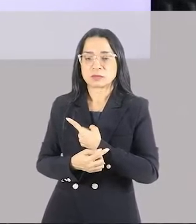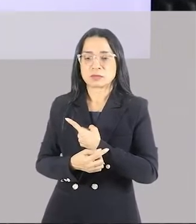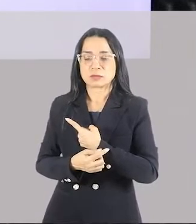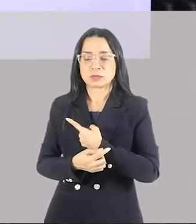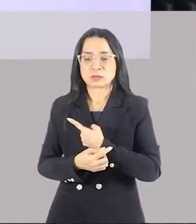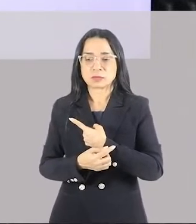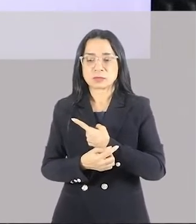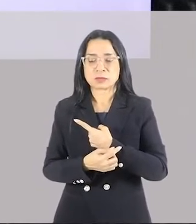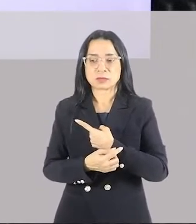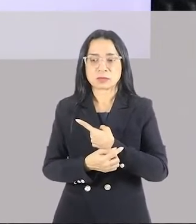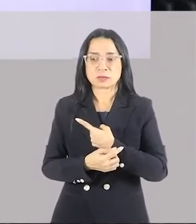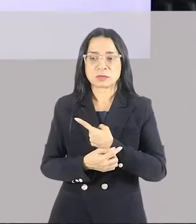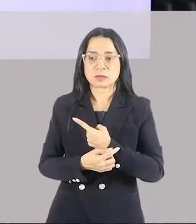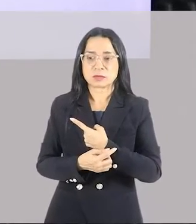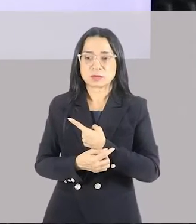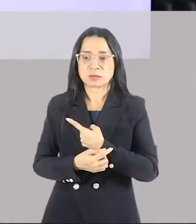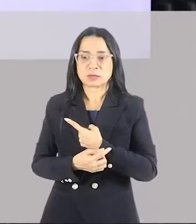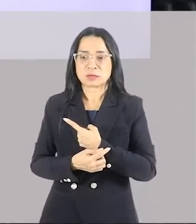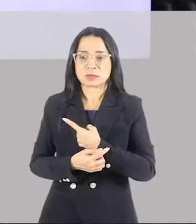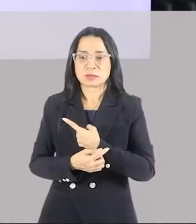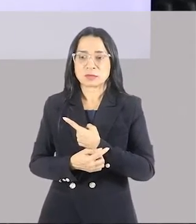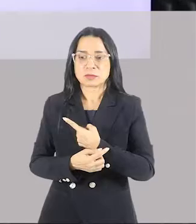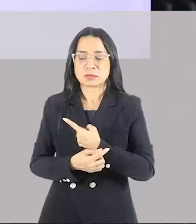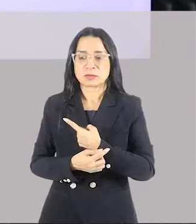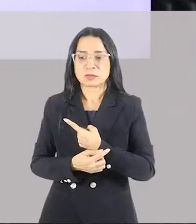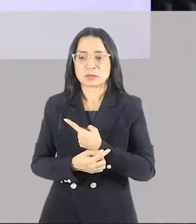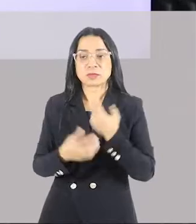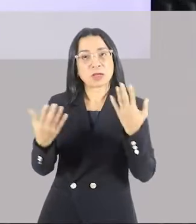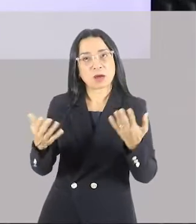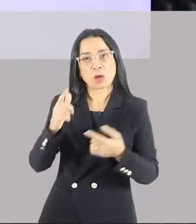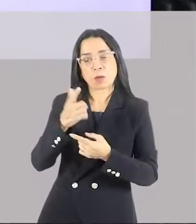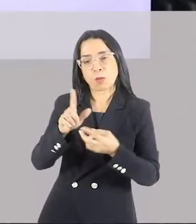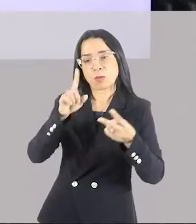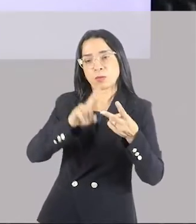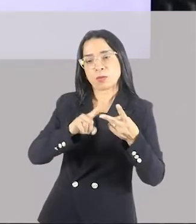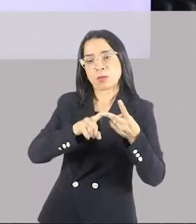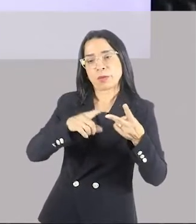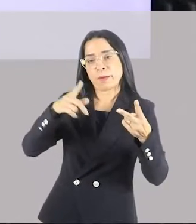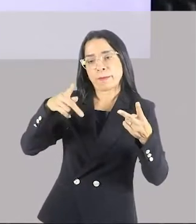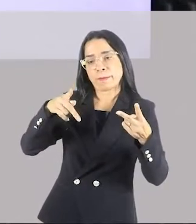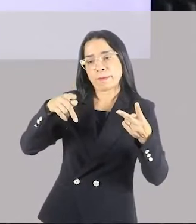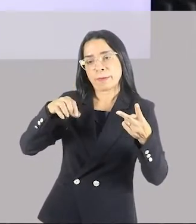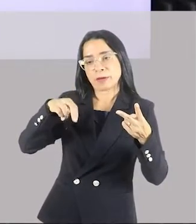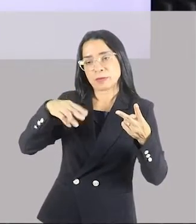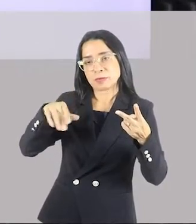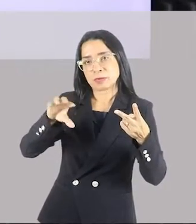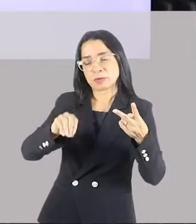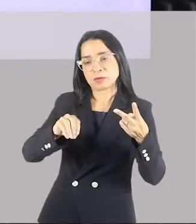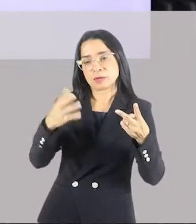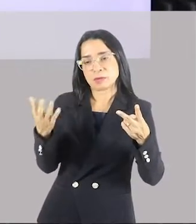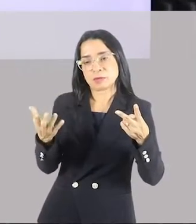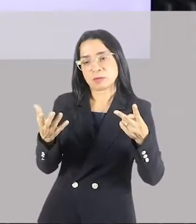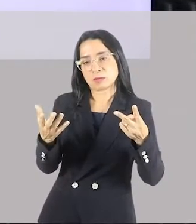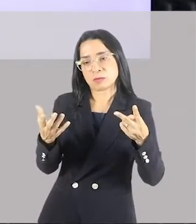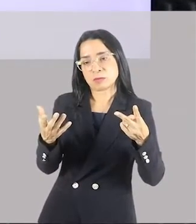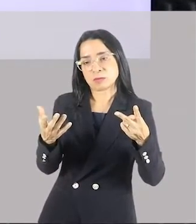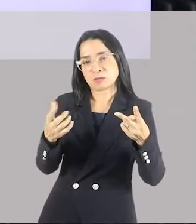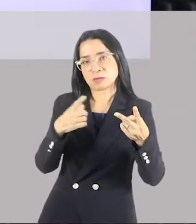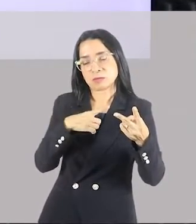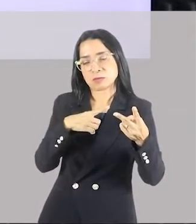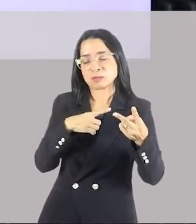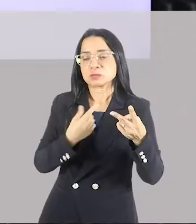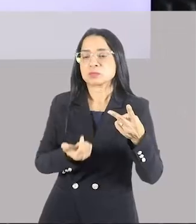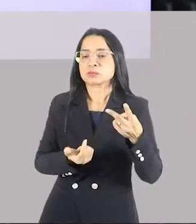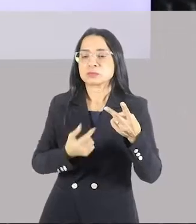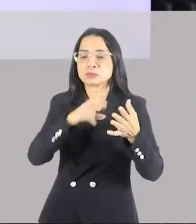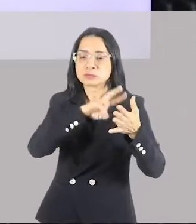desestatização e energia elétrica. Para a permissão, a modalidade licitatória admite outros tipos.